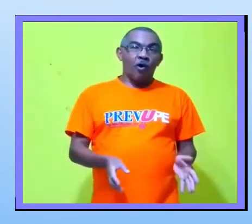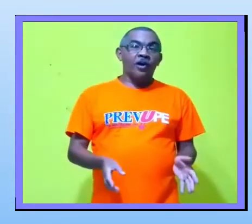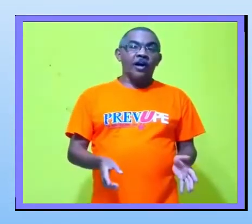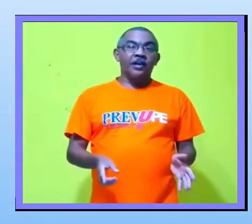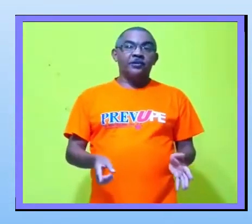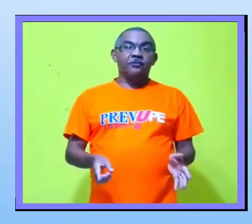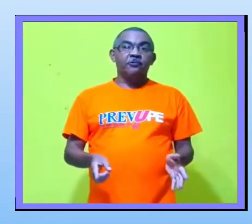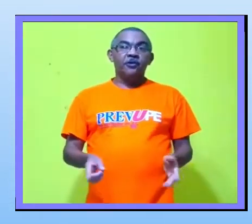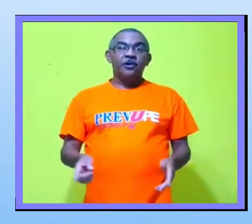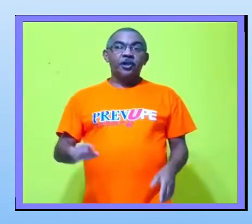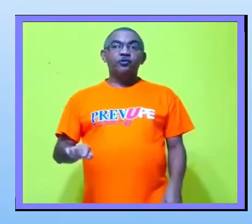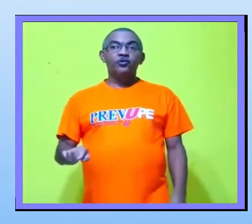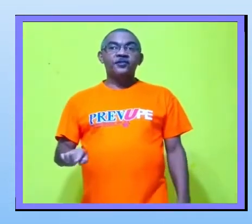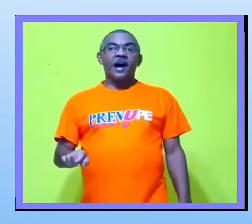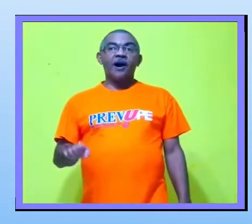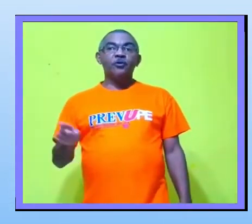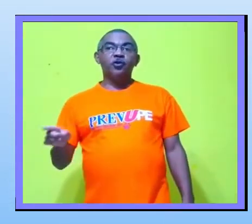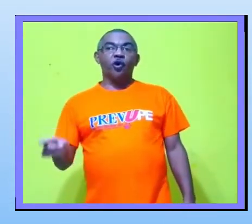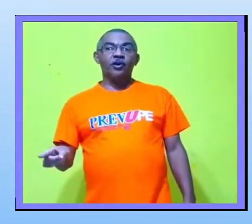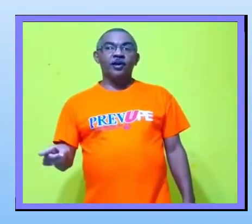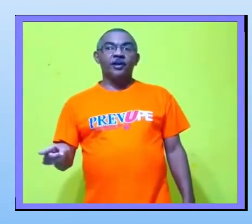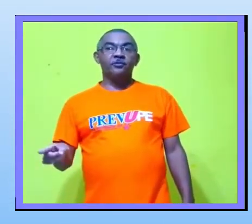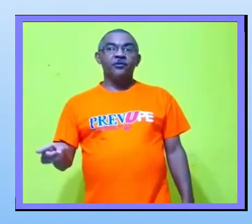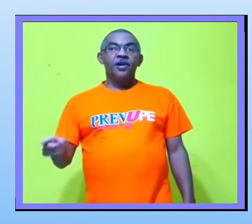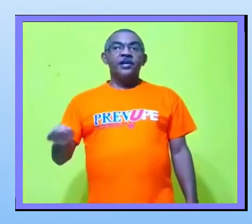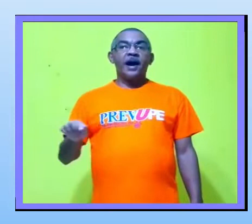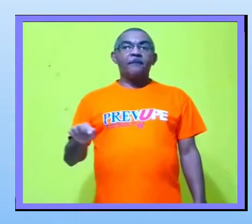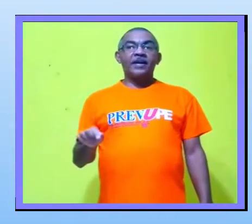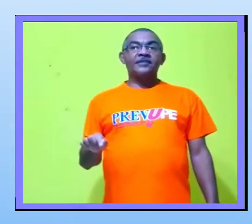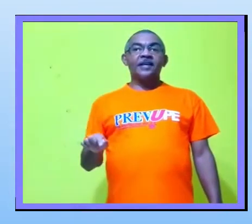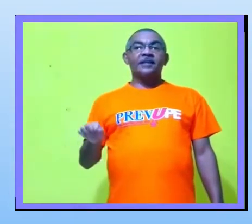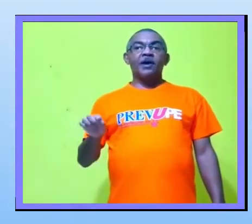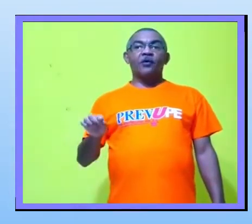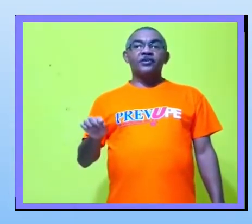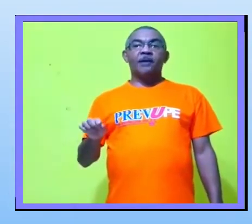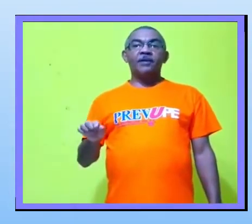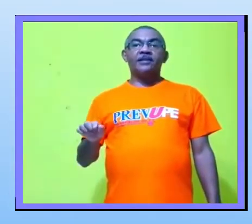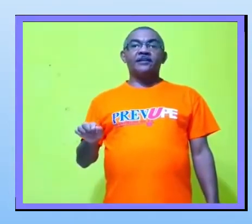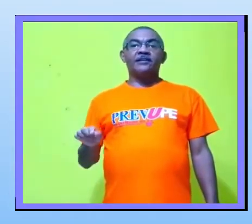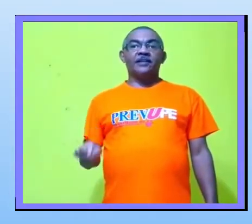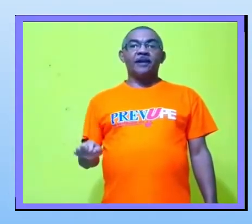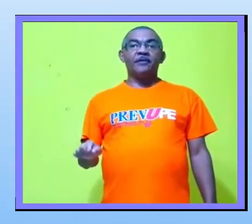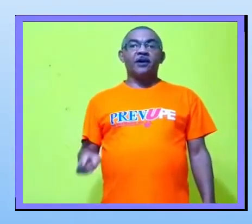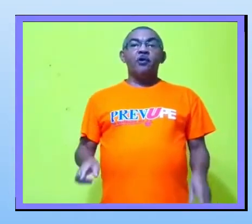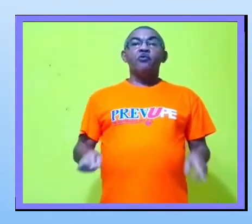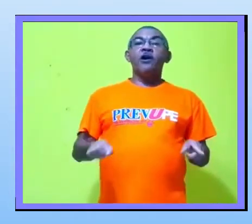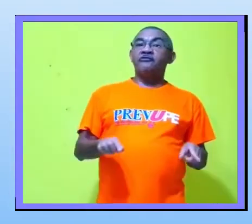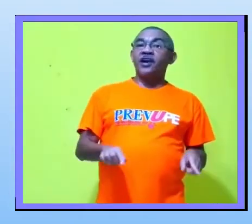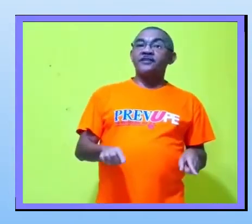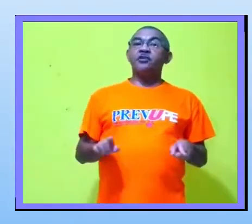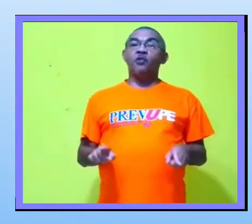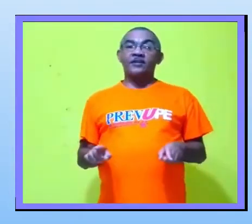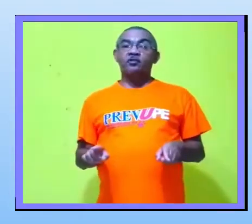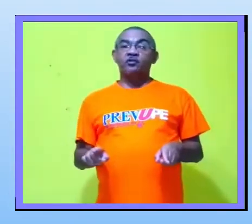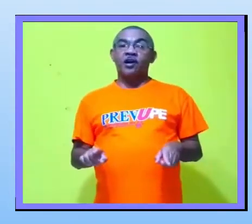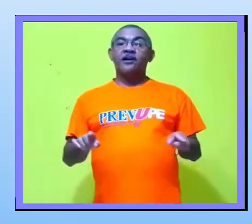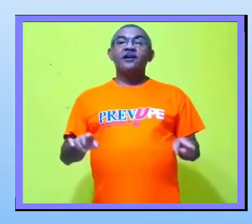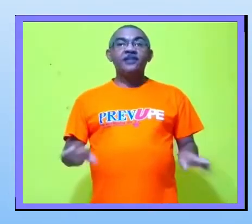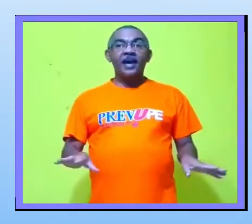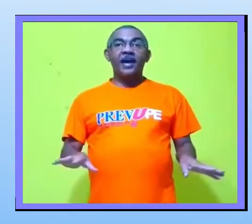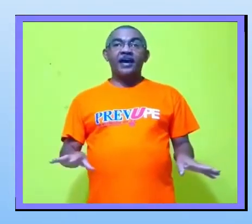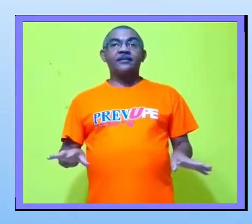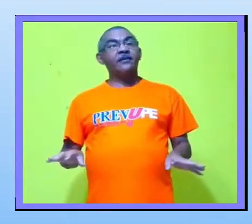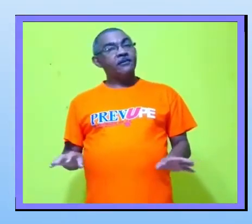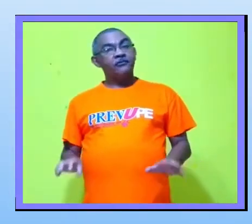açúcar é orgânico e o sal inorgânico e apresenta maior estabilidade térmica, uma vez que o